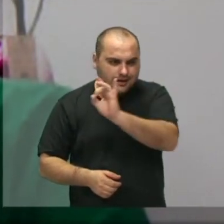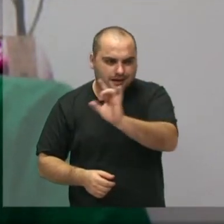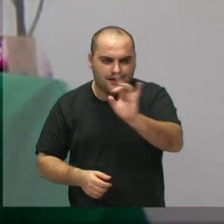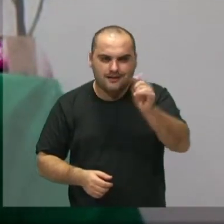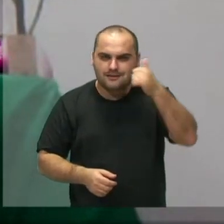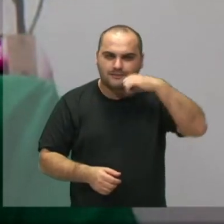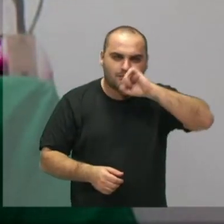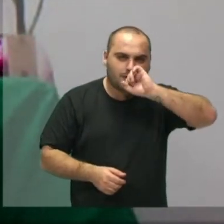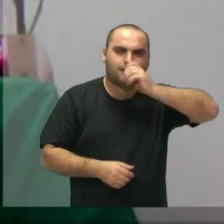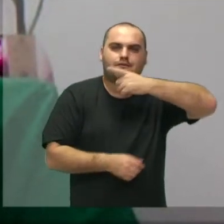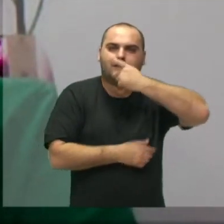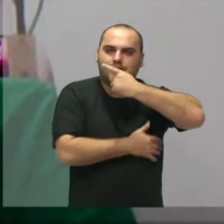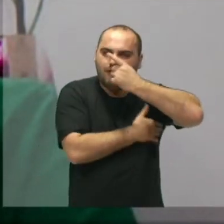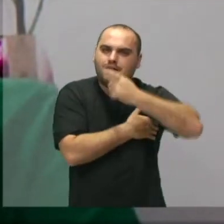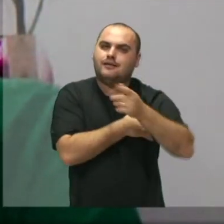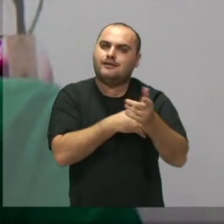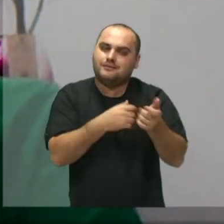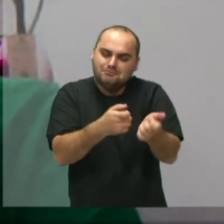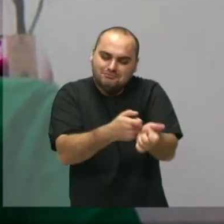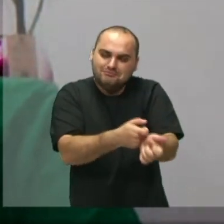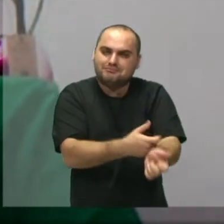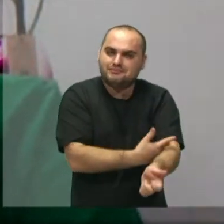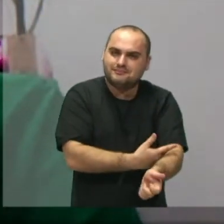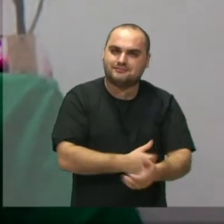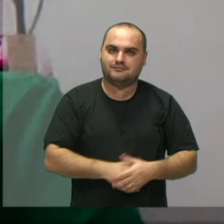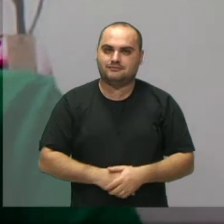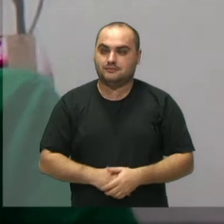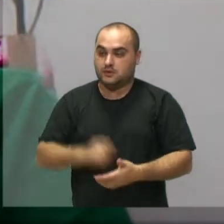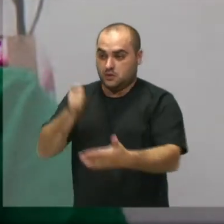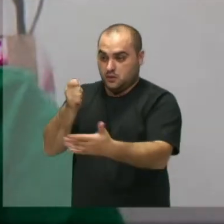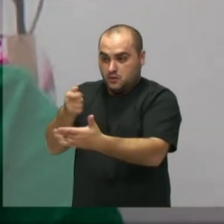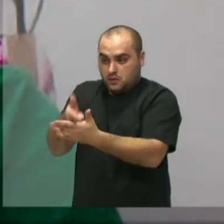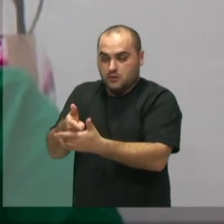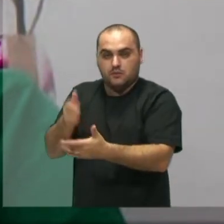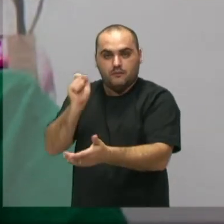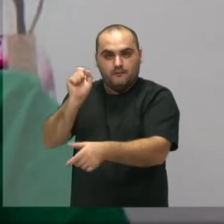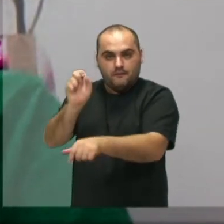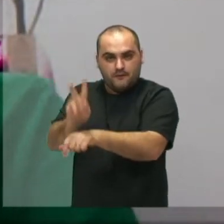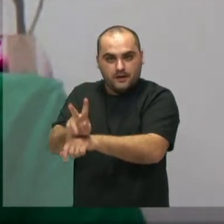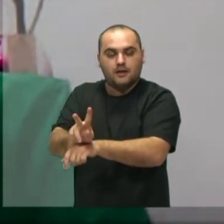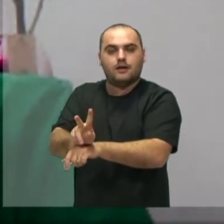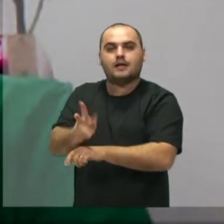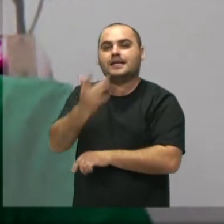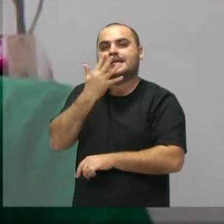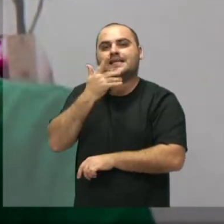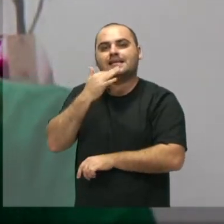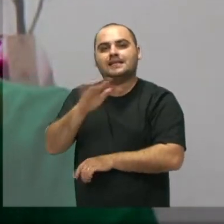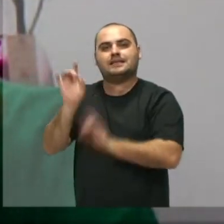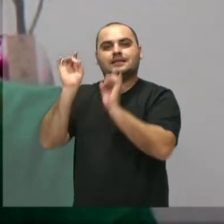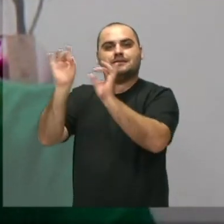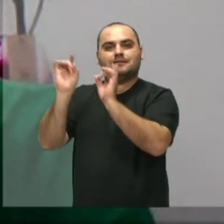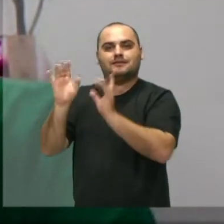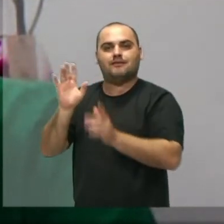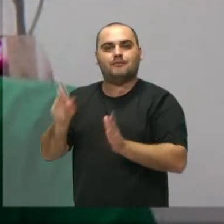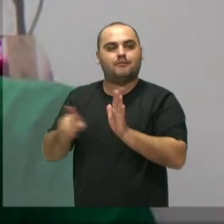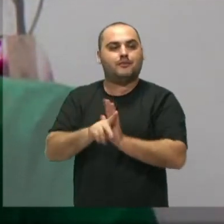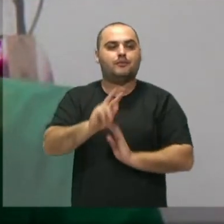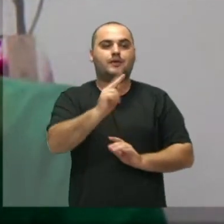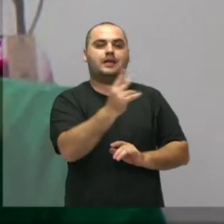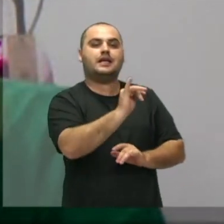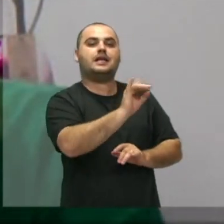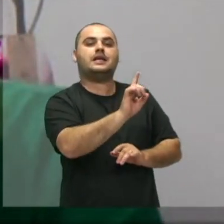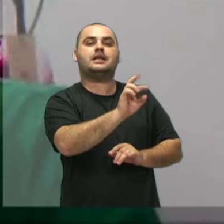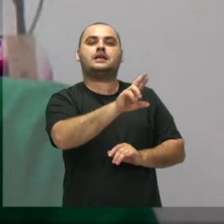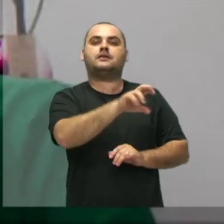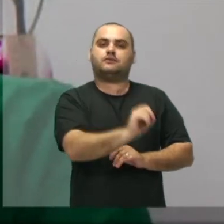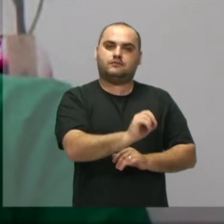sabe? A gente comprou vaga para criança especial na hidroginástica também. E daí as mães diziam, para a senhora pode não estar